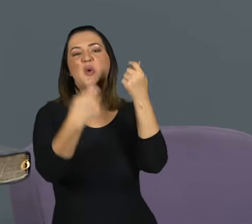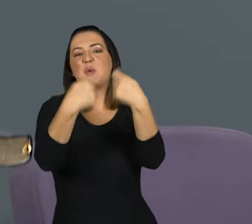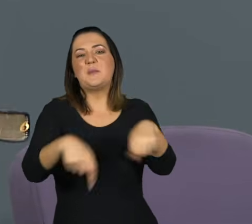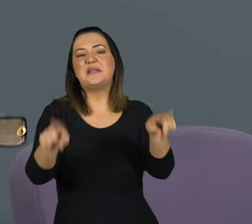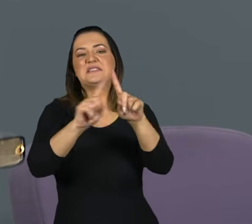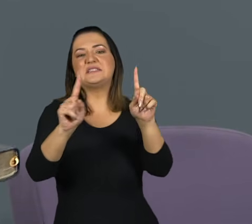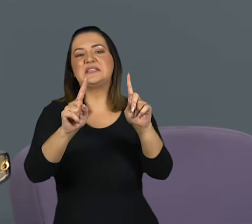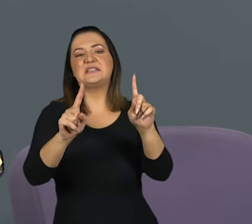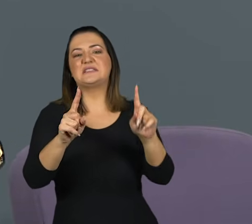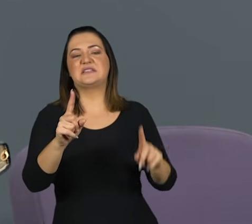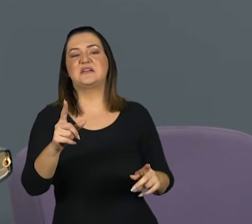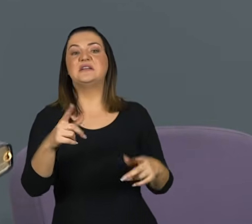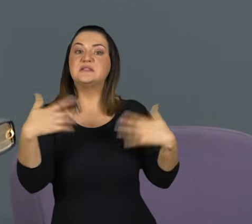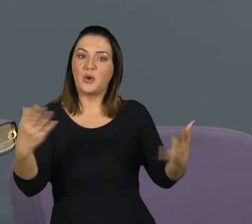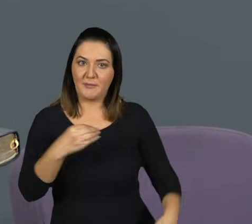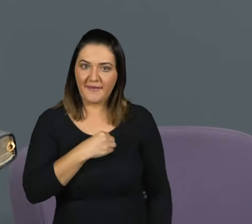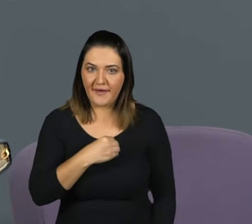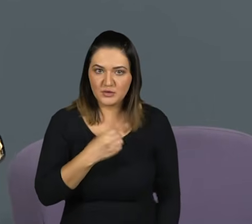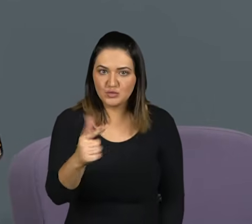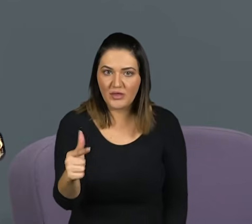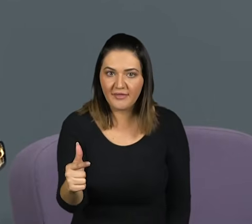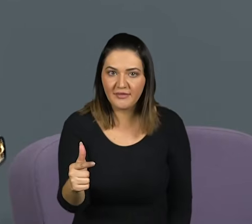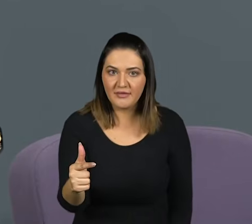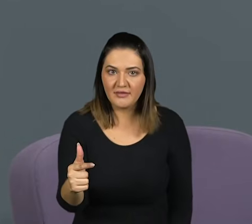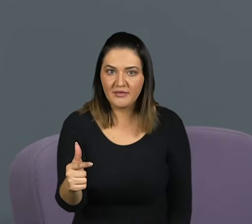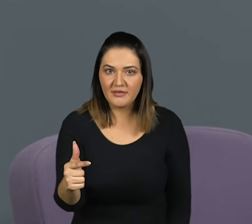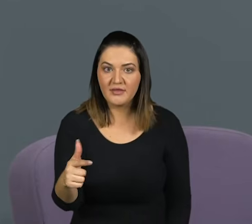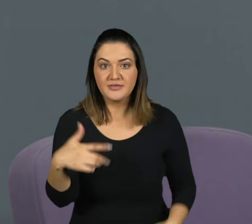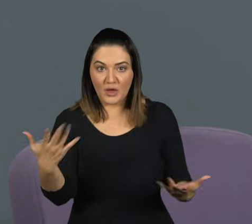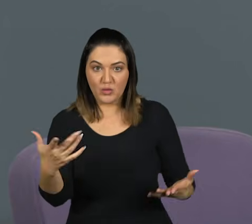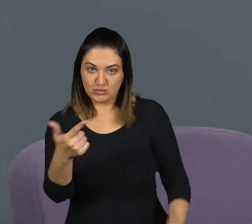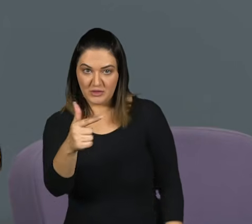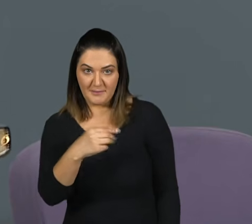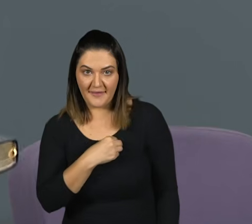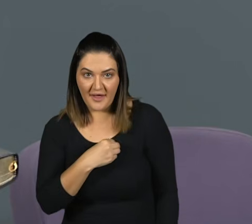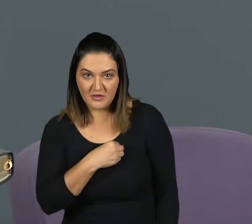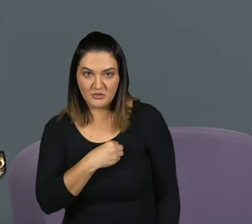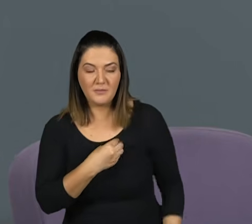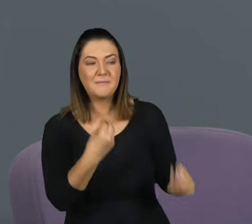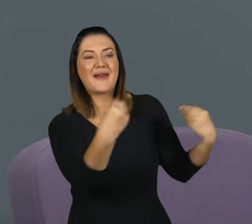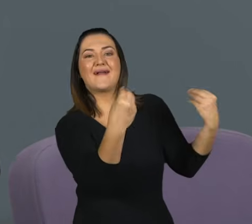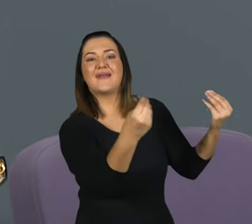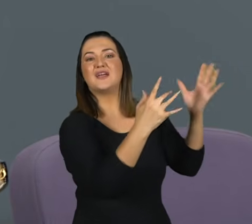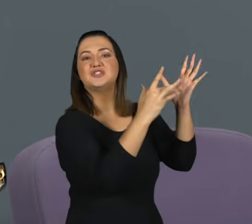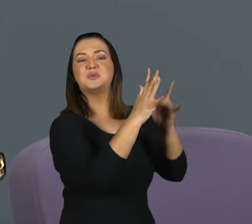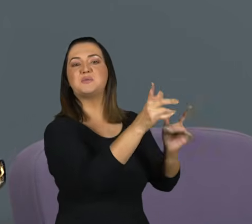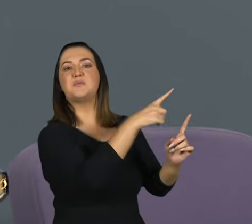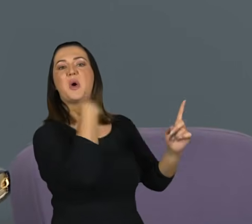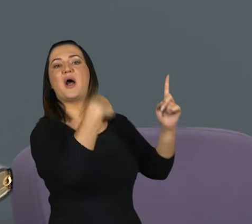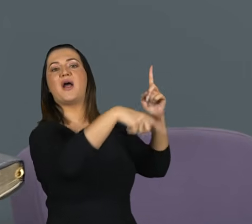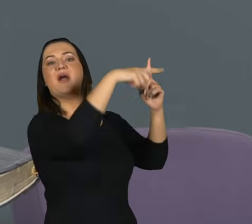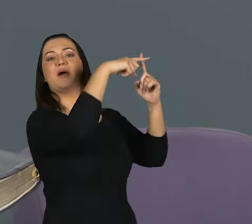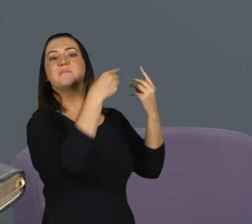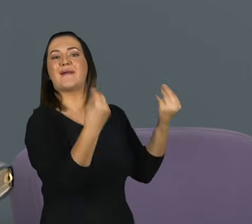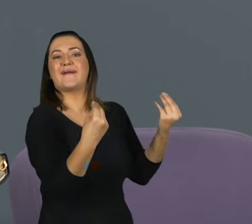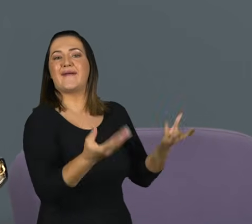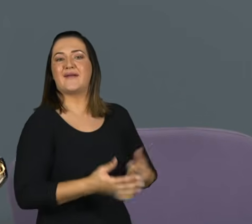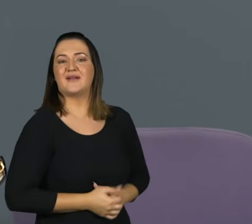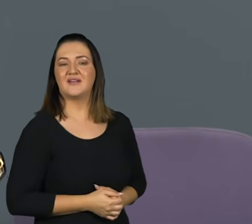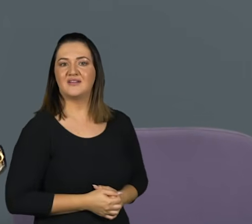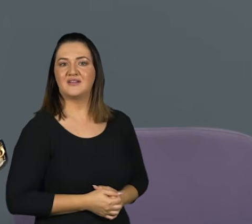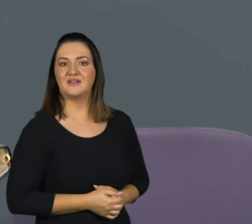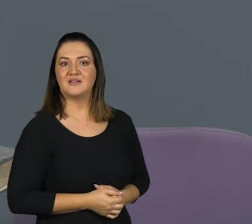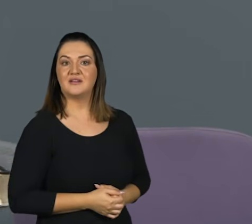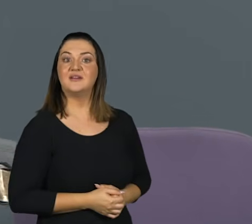pecado, para que serve a graça? E se não tem mais graça, para que Jesus morreu? E se Jesus não precisava morrer, por que então ele veio